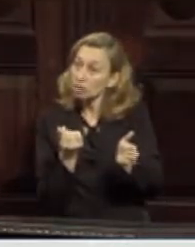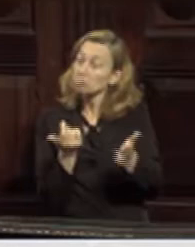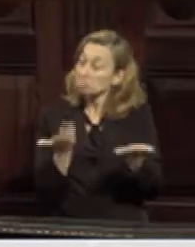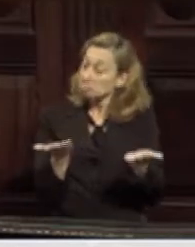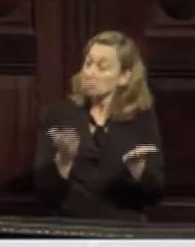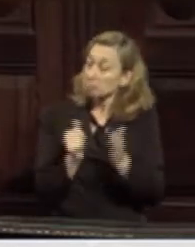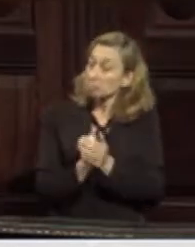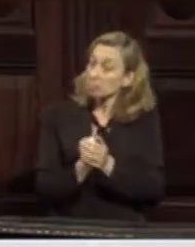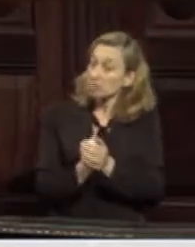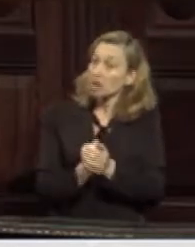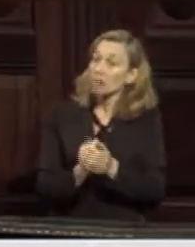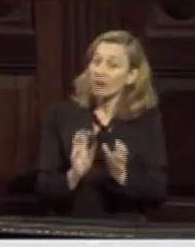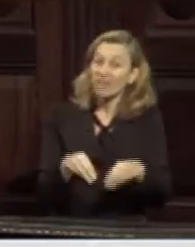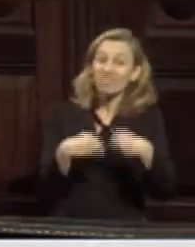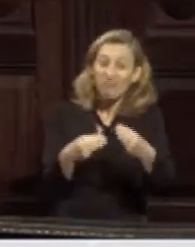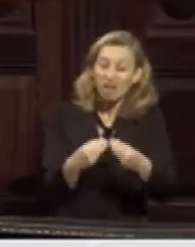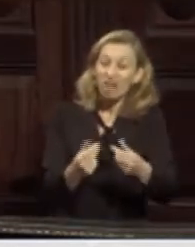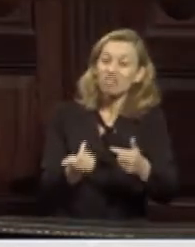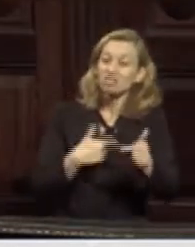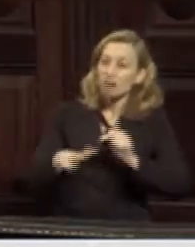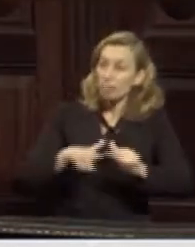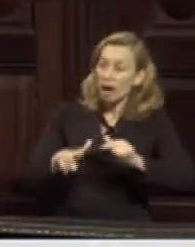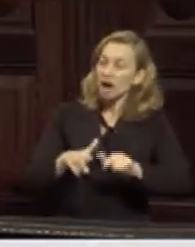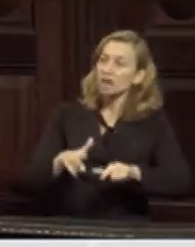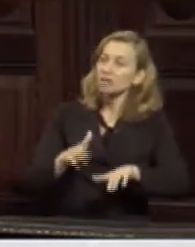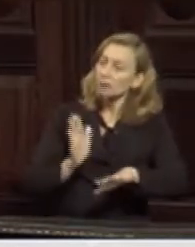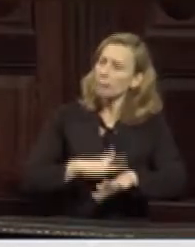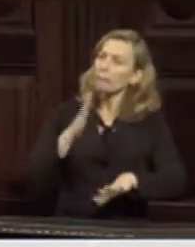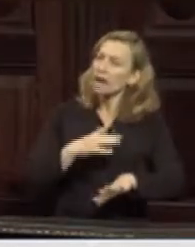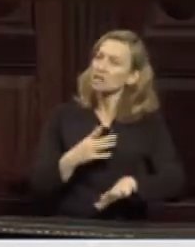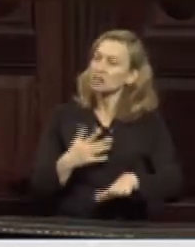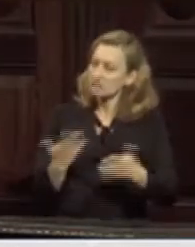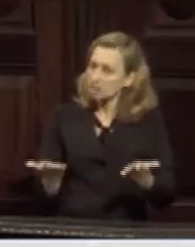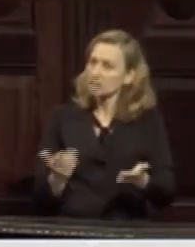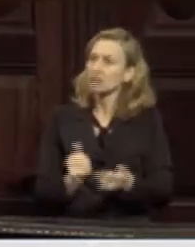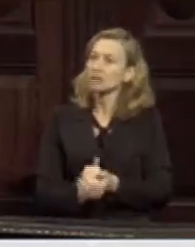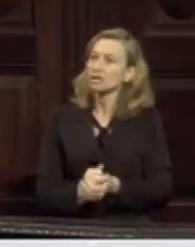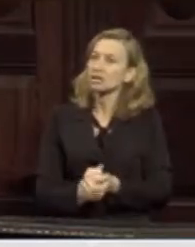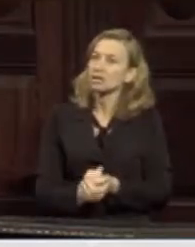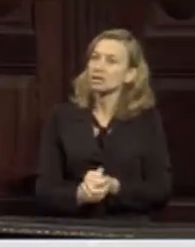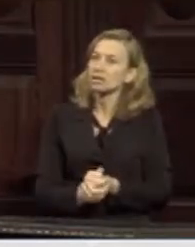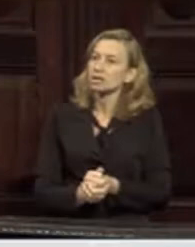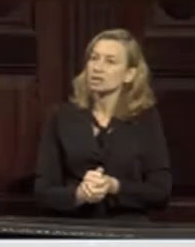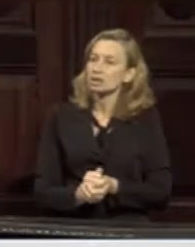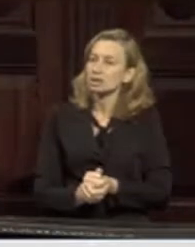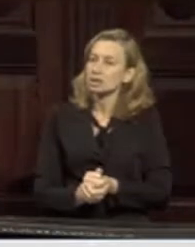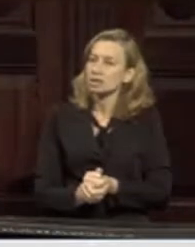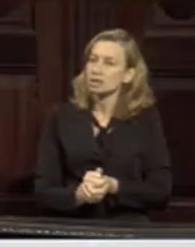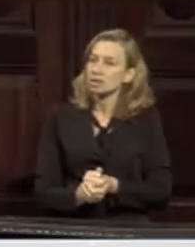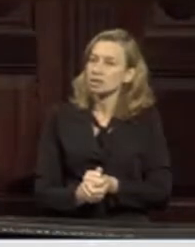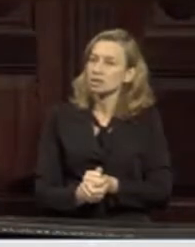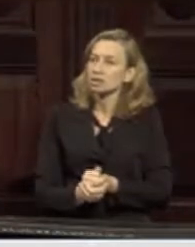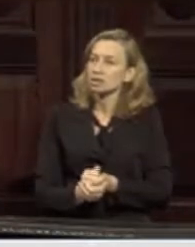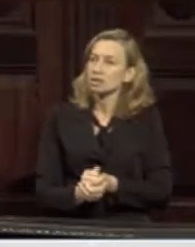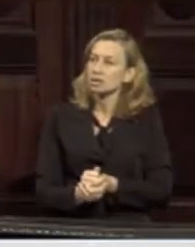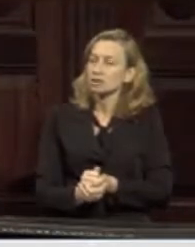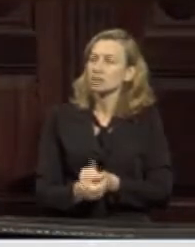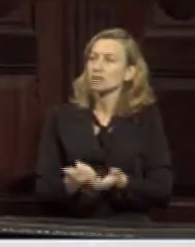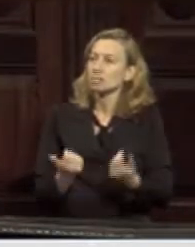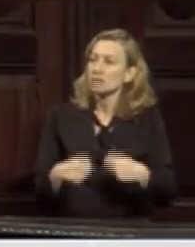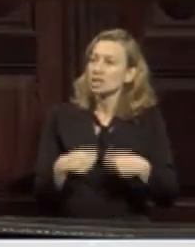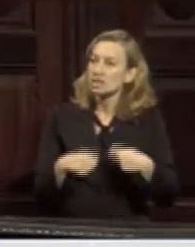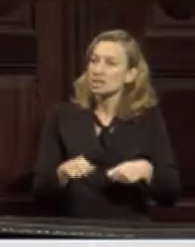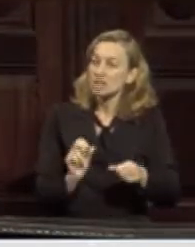feitos, gerem emprego, rendas e mais royalties, que receberemos os royalties plenos nos 10 mil que produzimos